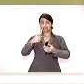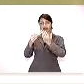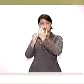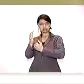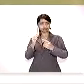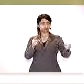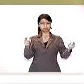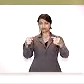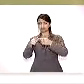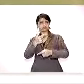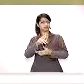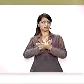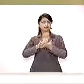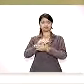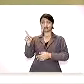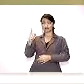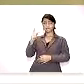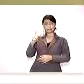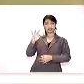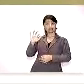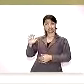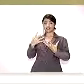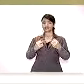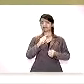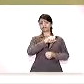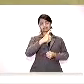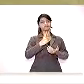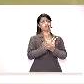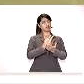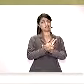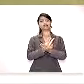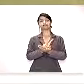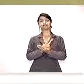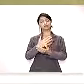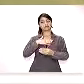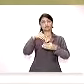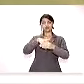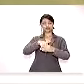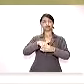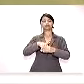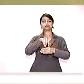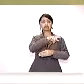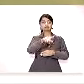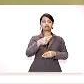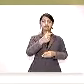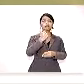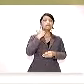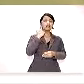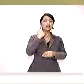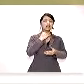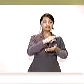pfe foi pela irregularidade da matéria po sua instrução passo ao voto os extratos bancários juntados pelo